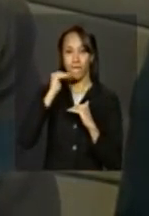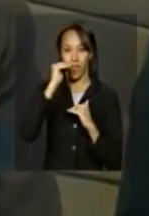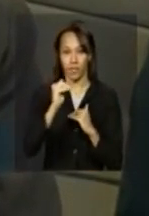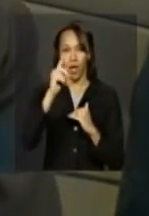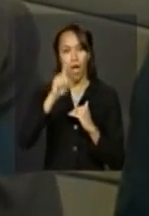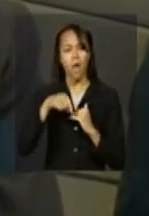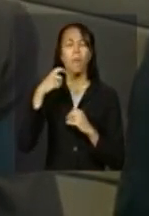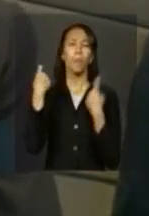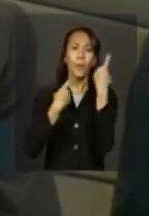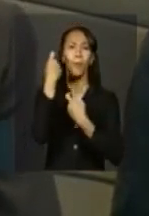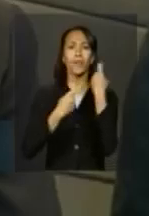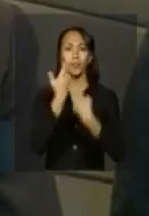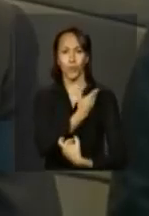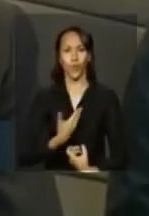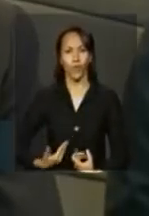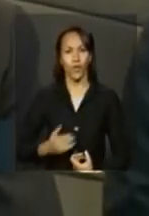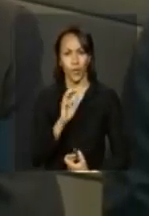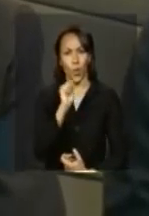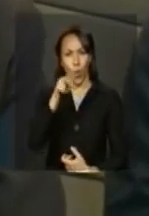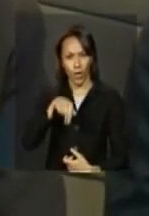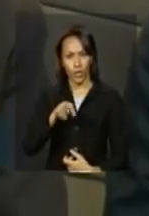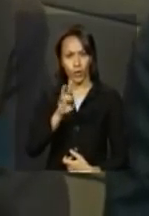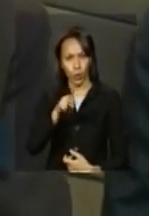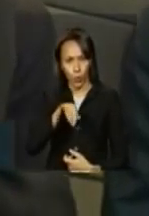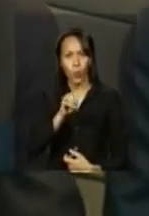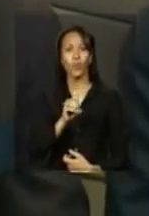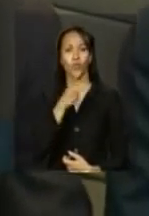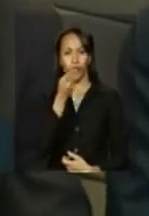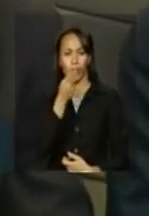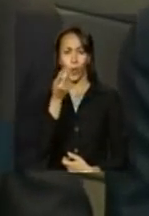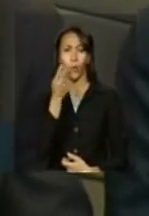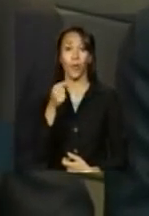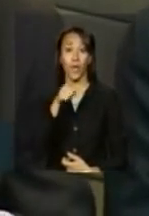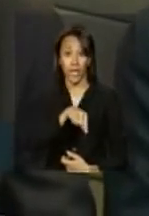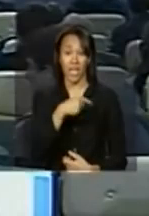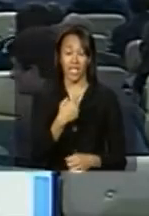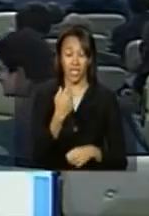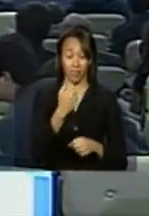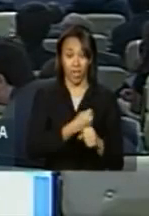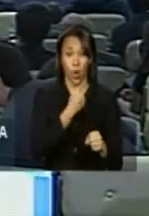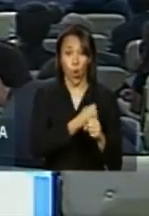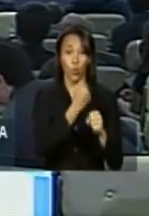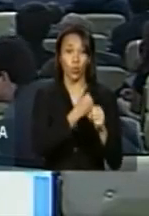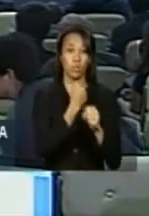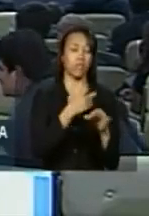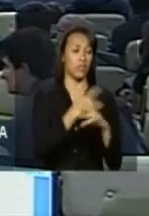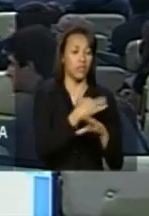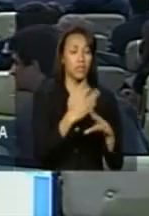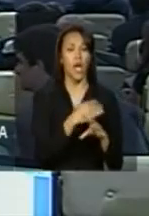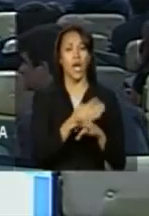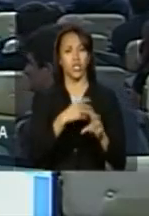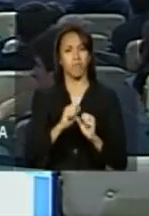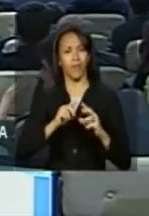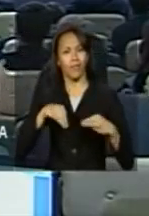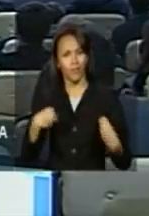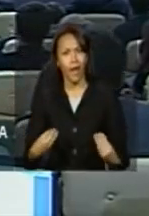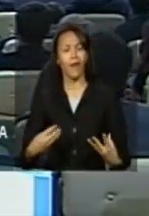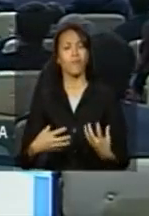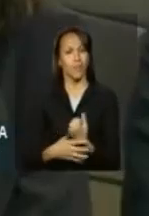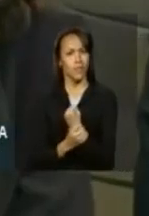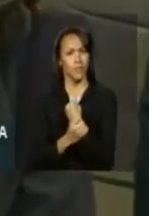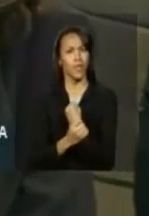governo. Antônio Henrique falou aqui do papel importante que essas obras de infraestrutura têm para o crescimento sustentável do país.